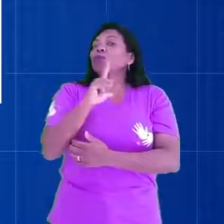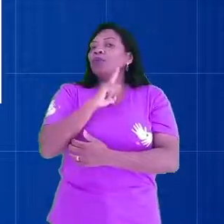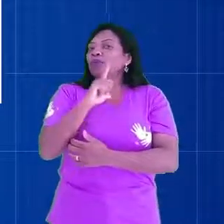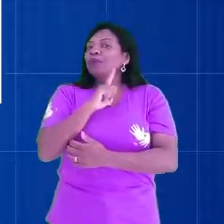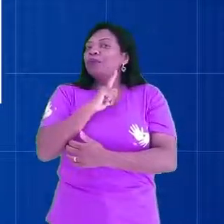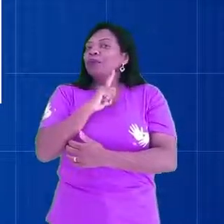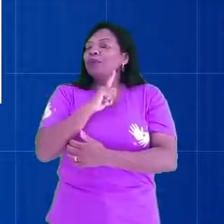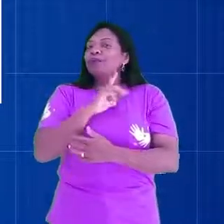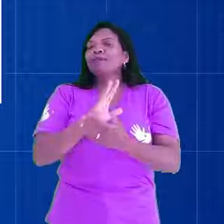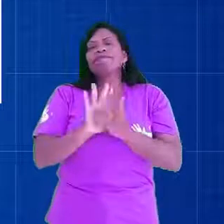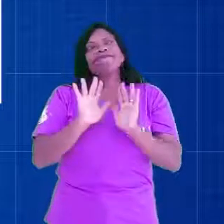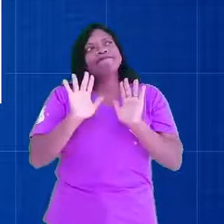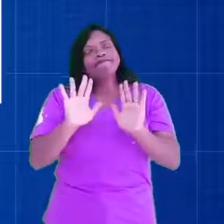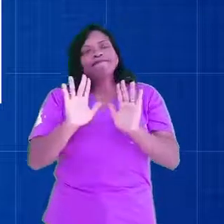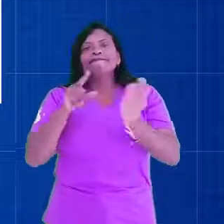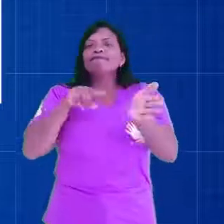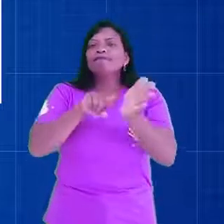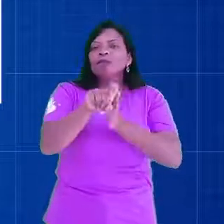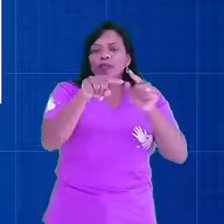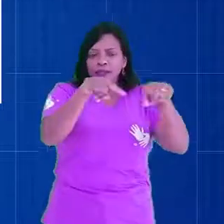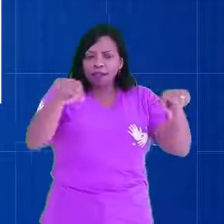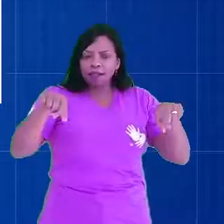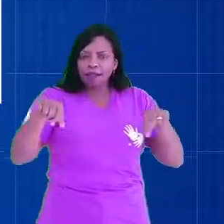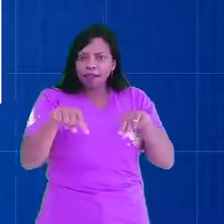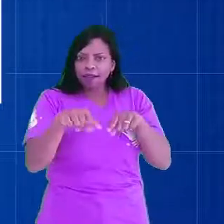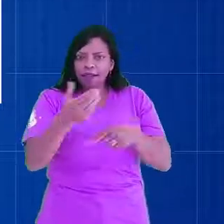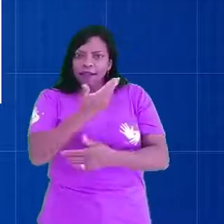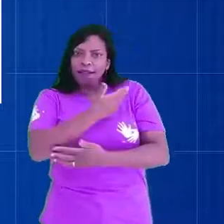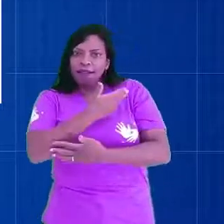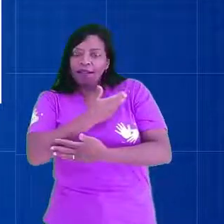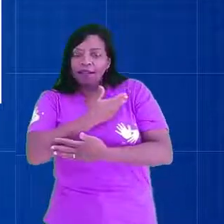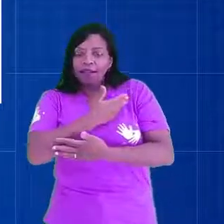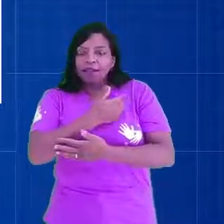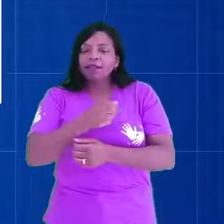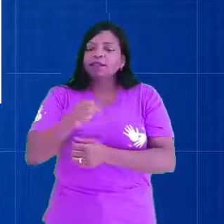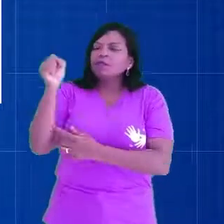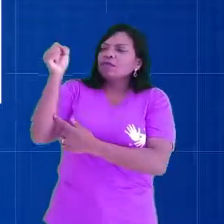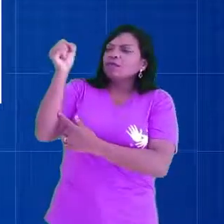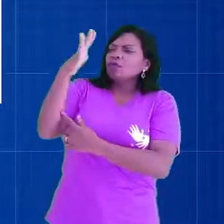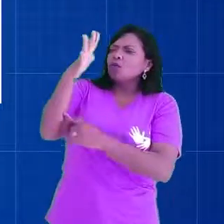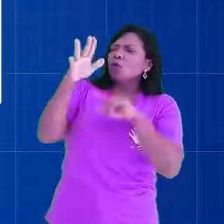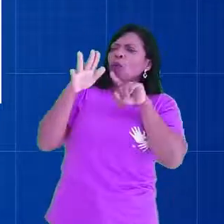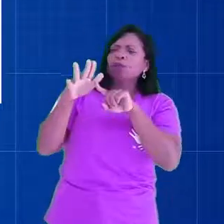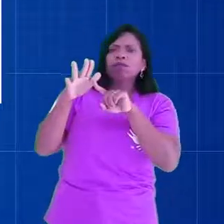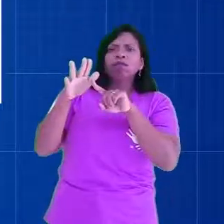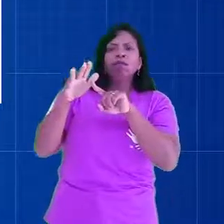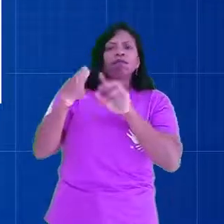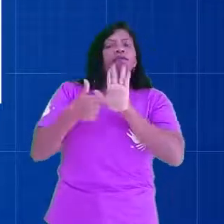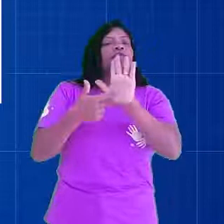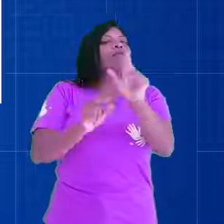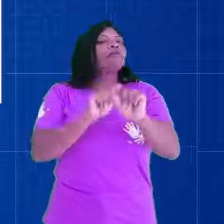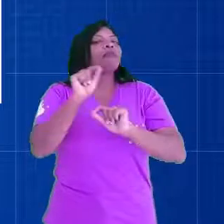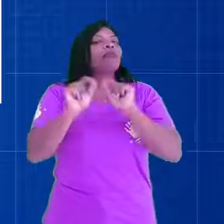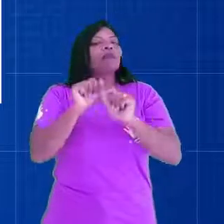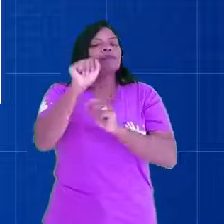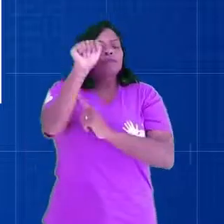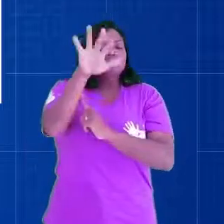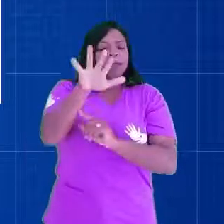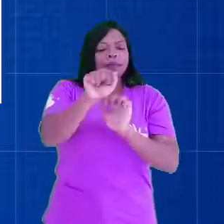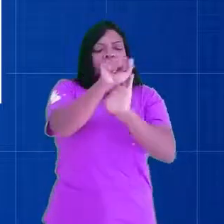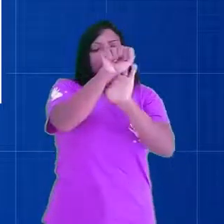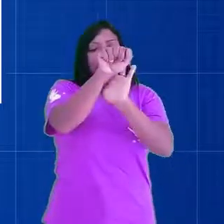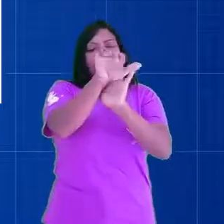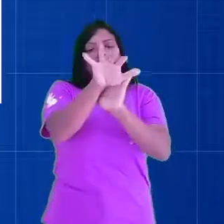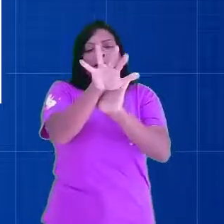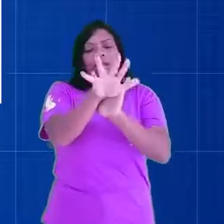Pergunta para a turma. Essa fonte de luz ali que a gente está vendo que está sendo projetada ali na calçada,